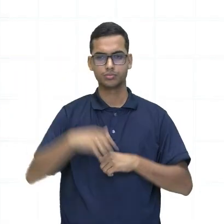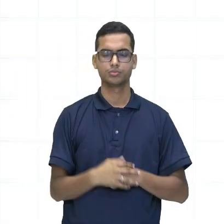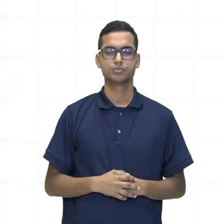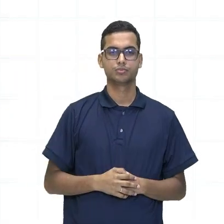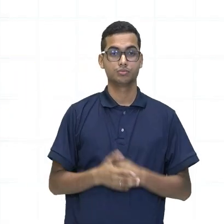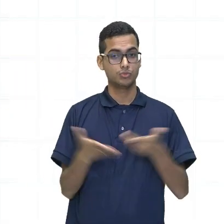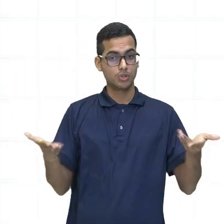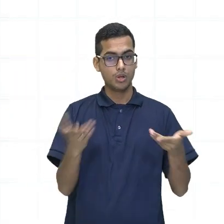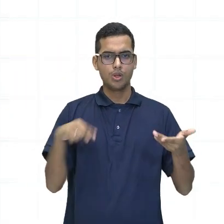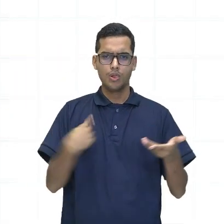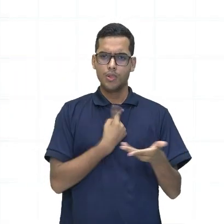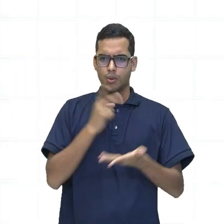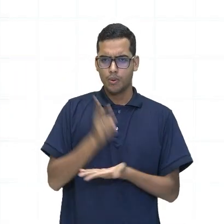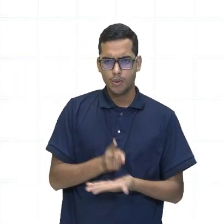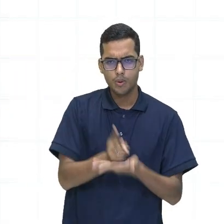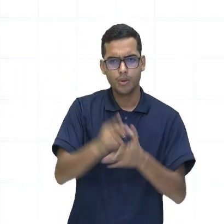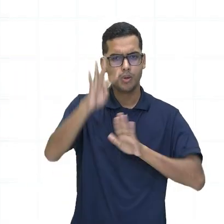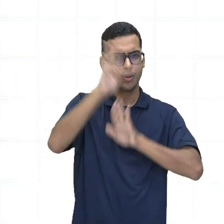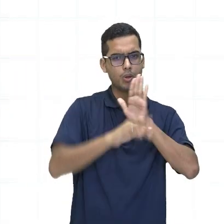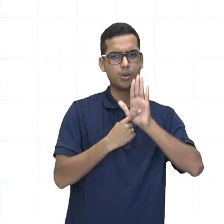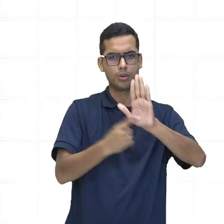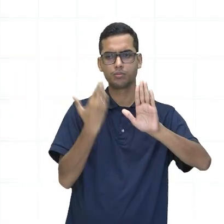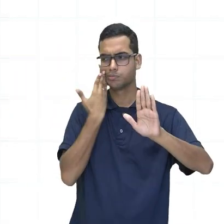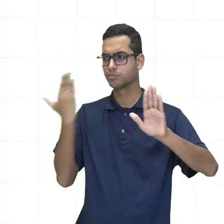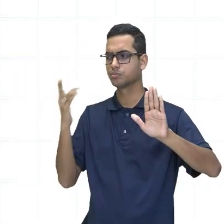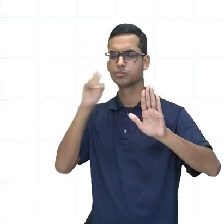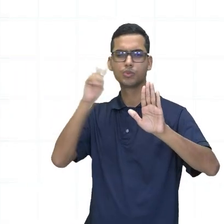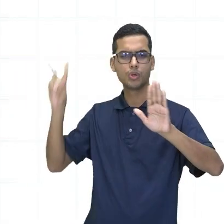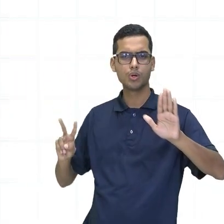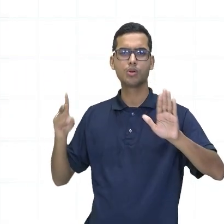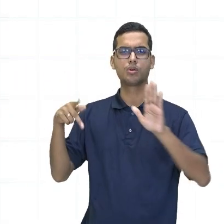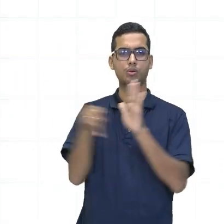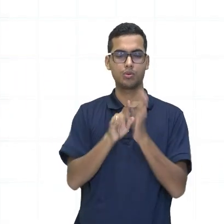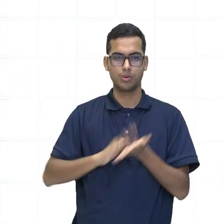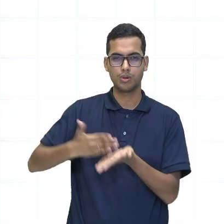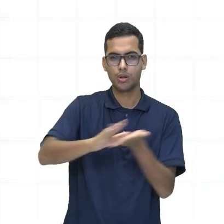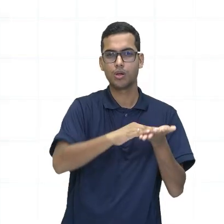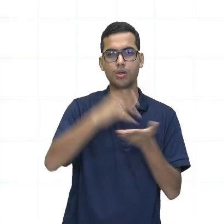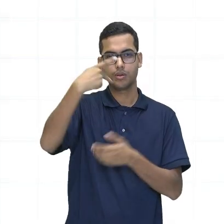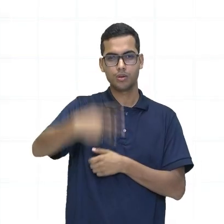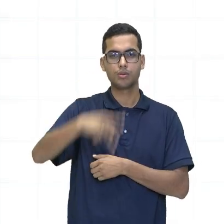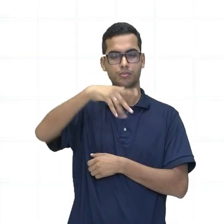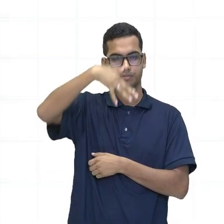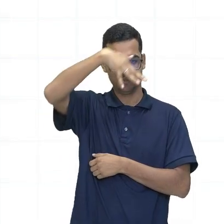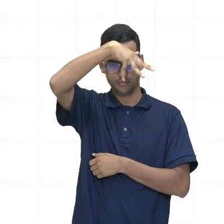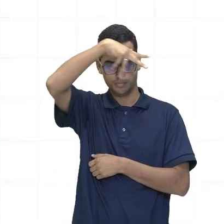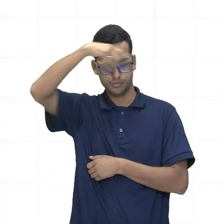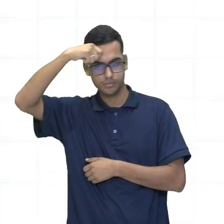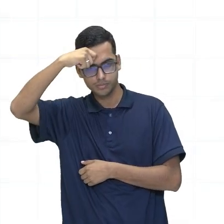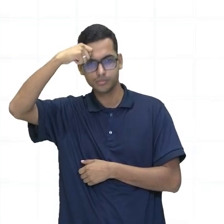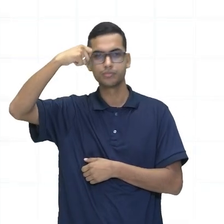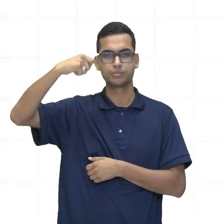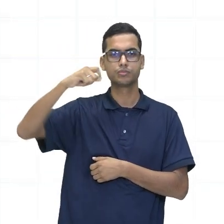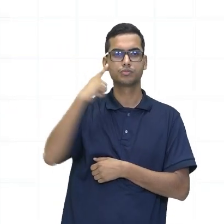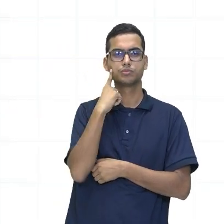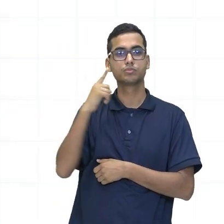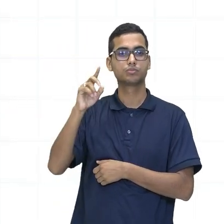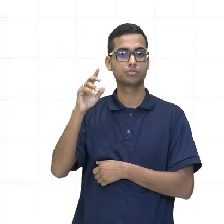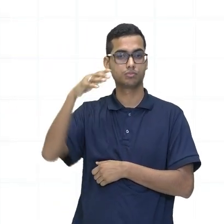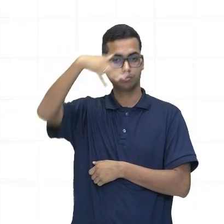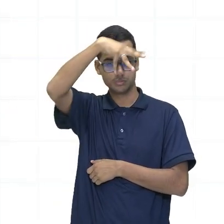Vamos agora mostrar um texto para vocês sobre a história do Carnaval de Manaus. Bem, a cidade de Manaus, ela